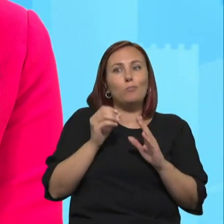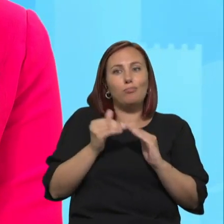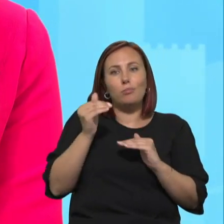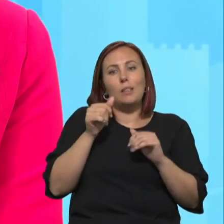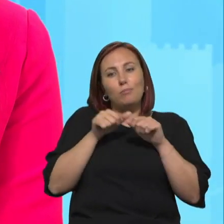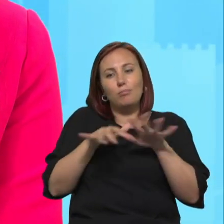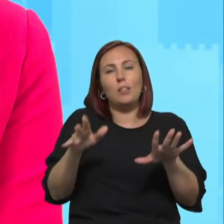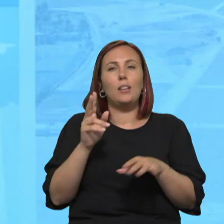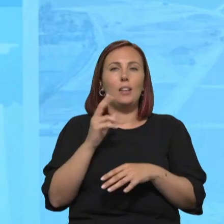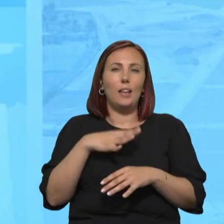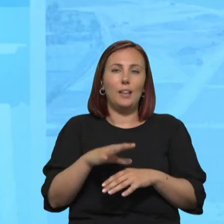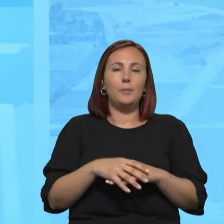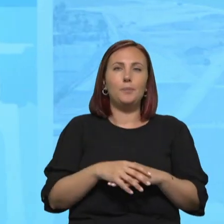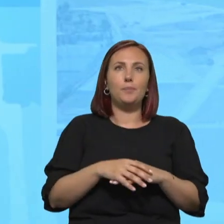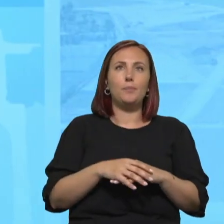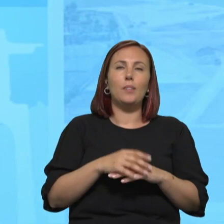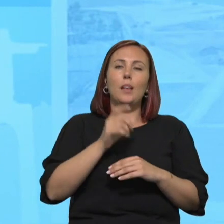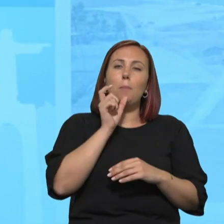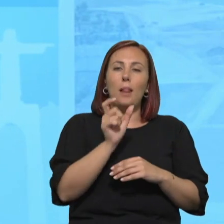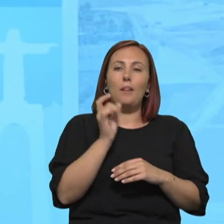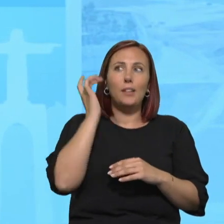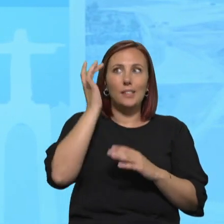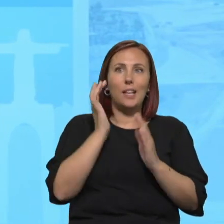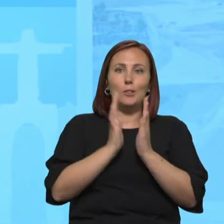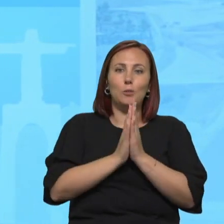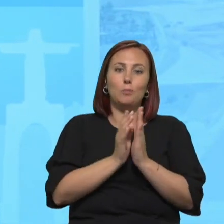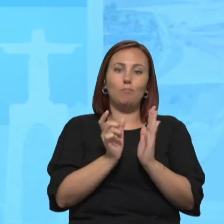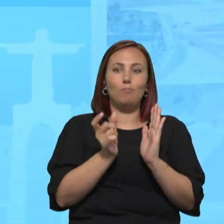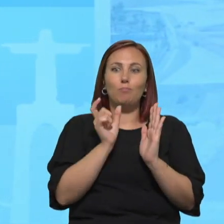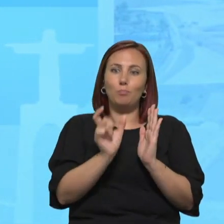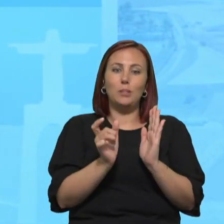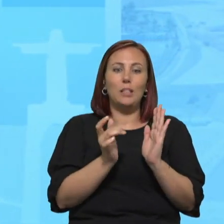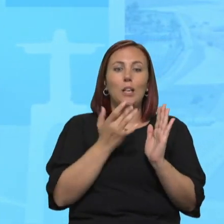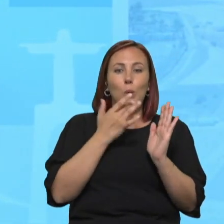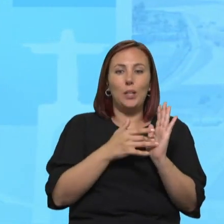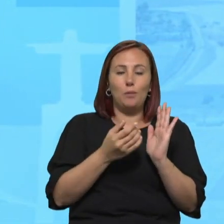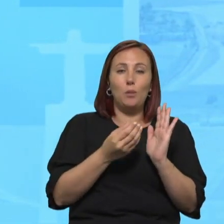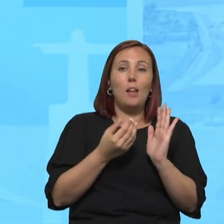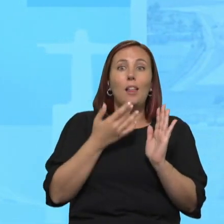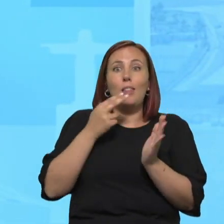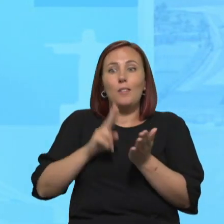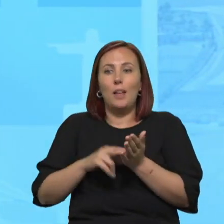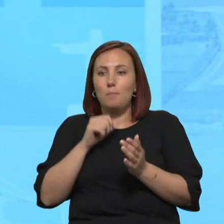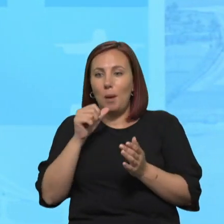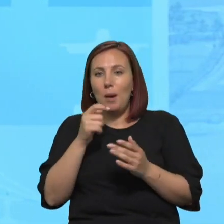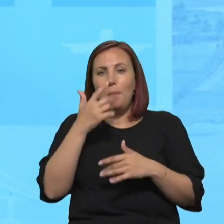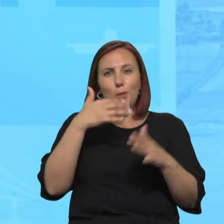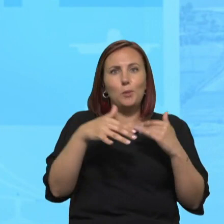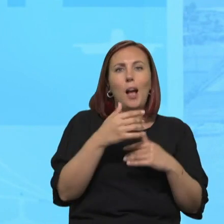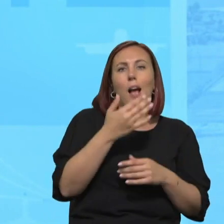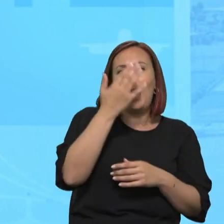coisa. Sara, a palavra santo já está no livro, ele ainda não é, mas para o povo já o é há muitas